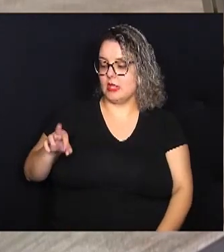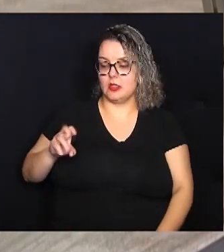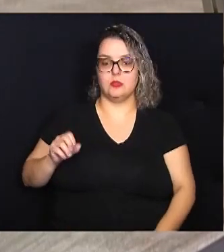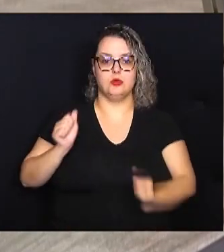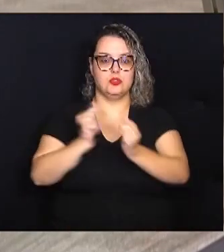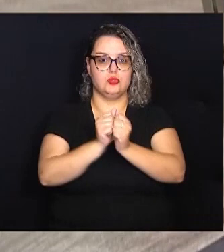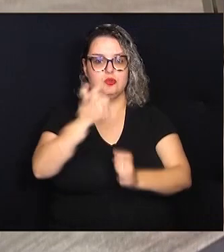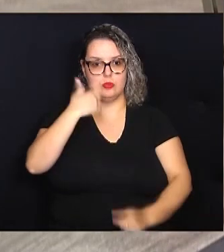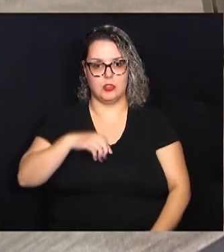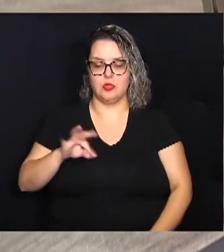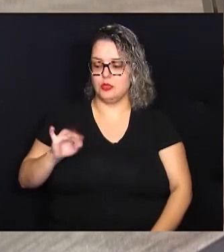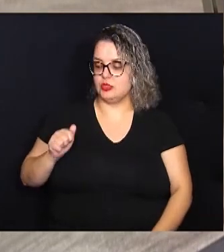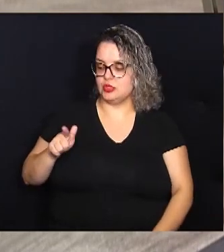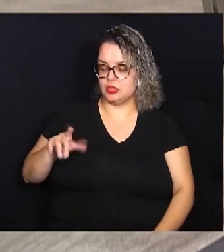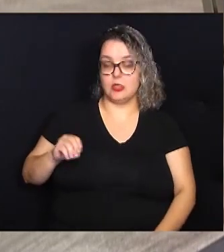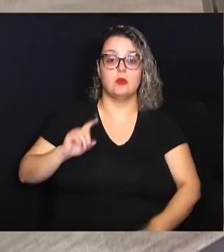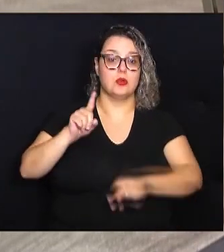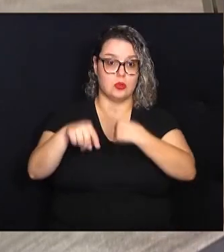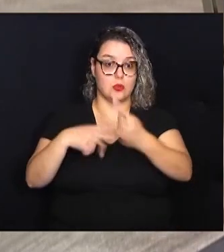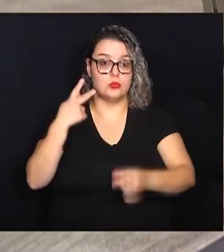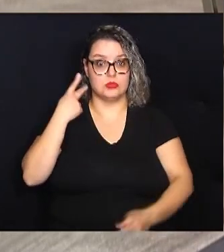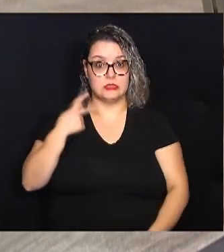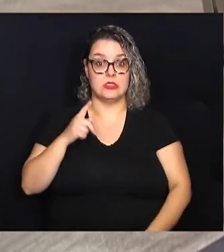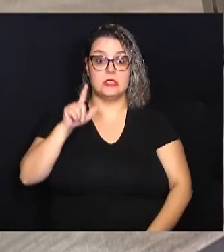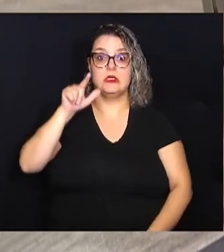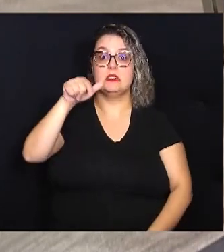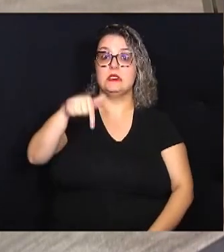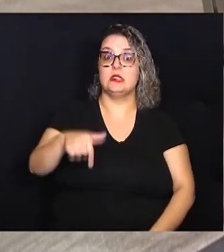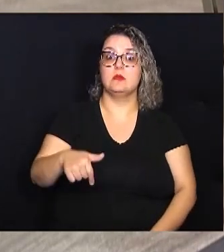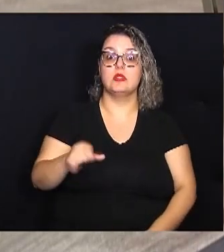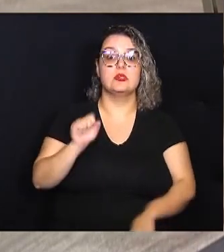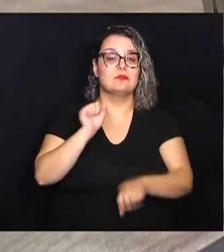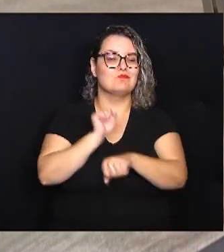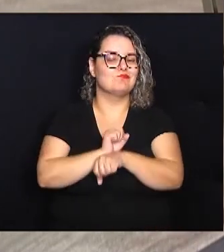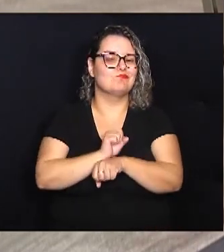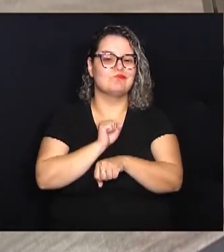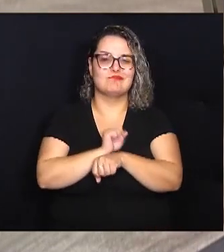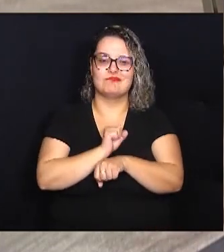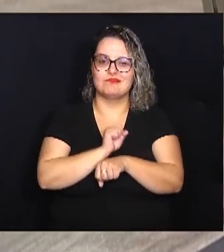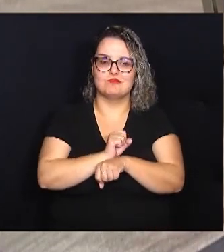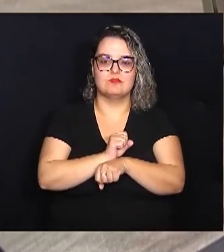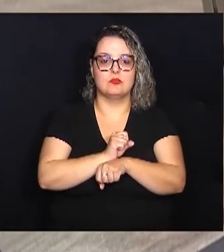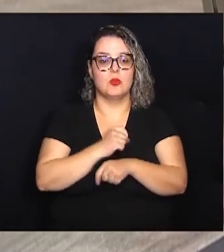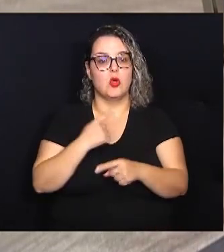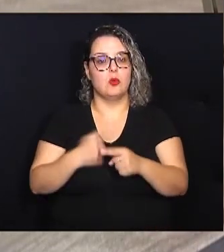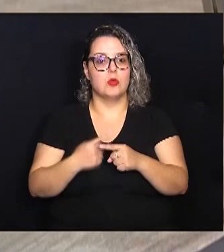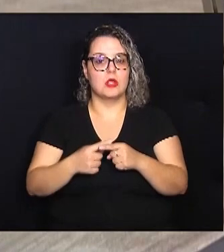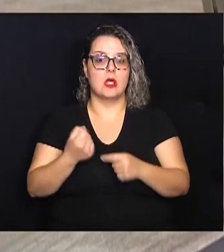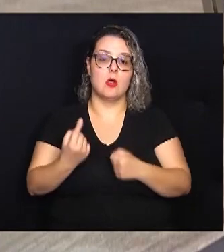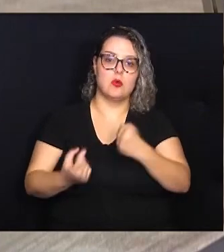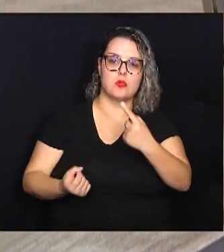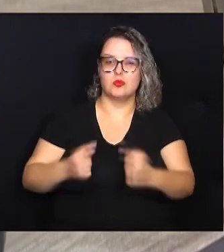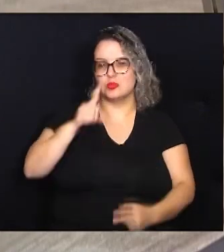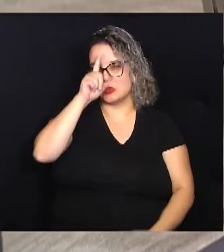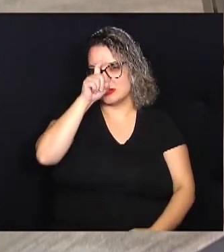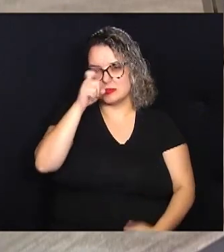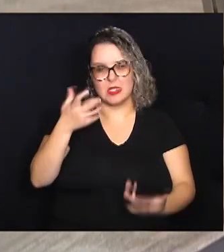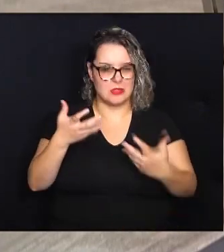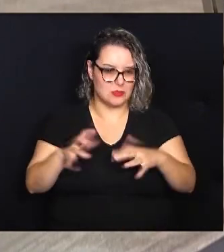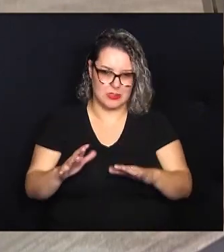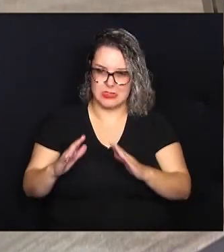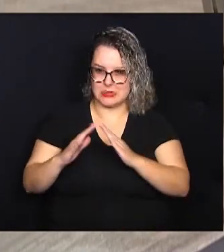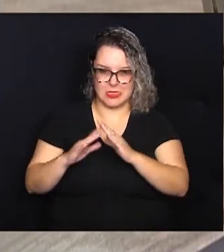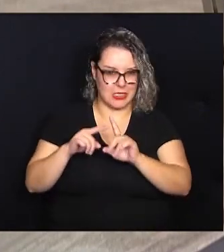Tiago Ferrari e outros vereadores, e depois ele ficou parado por alguma resistência de alguns hospitais. À medida que o